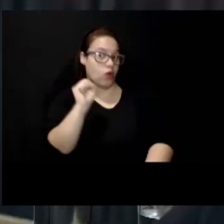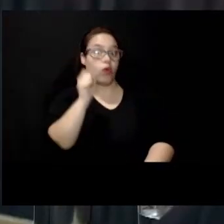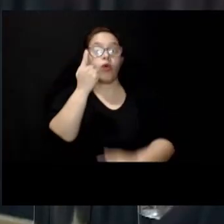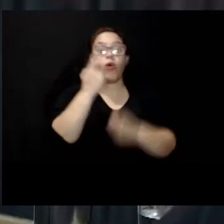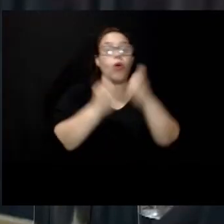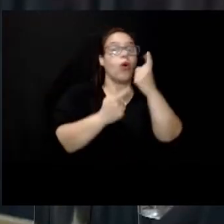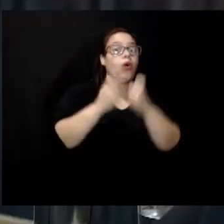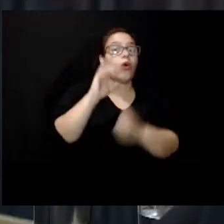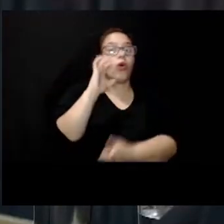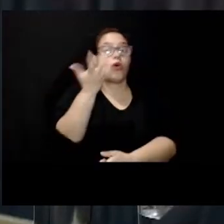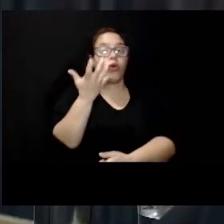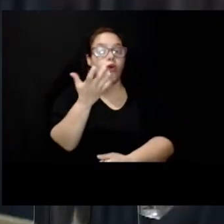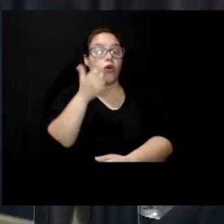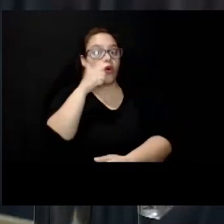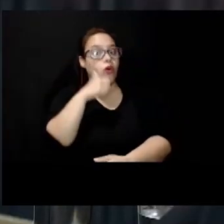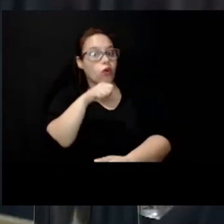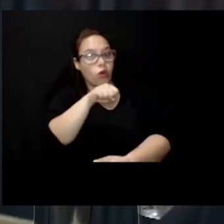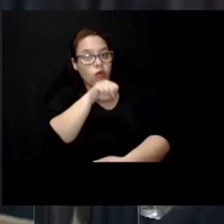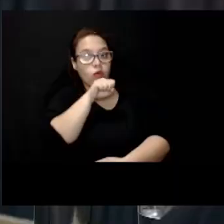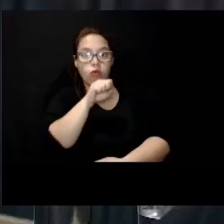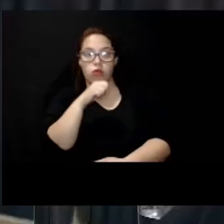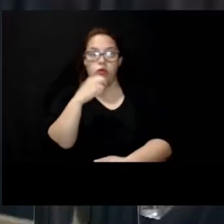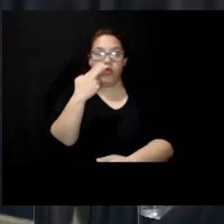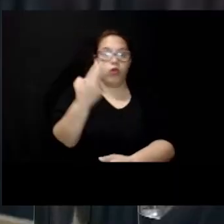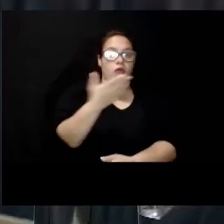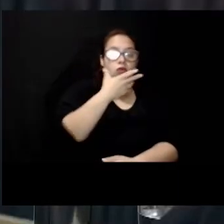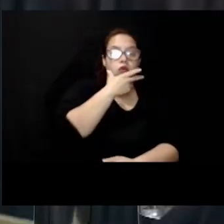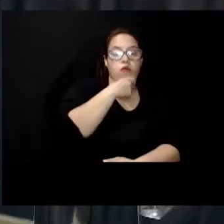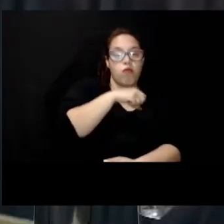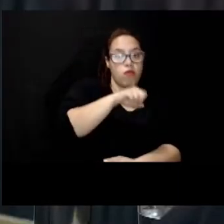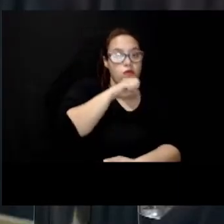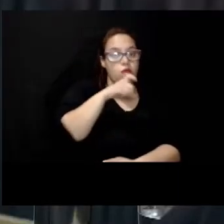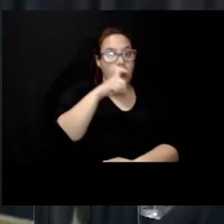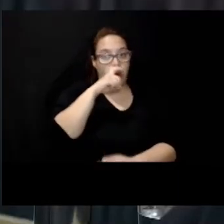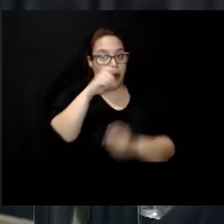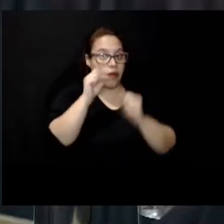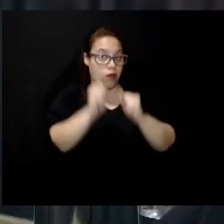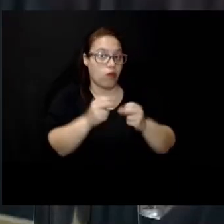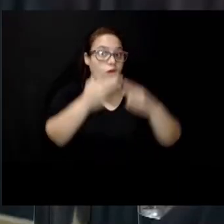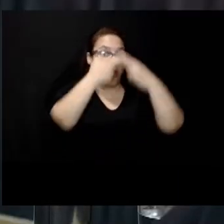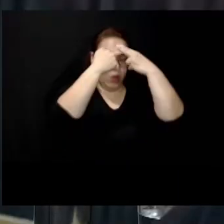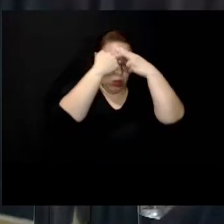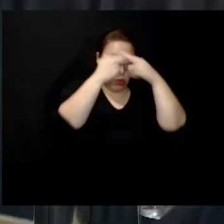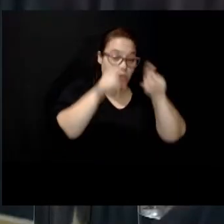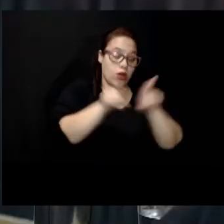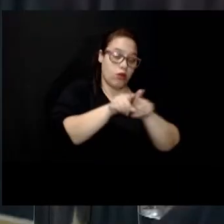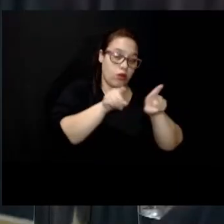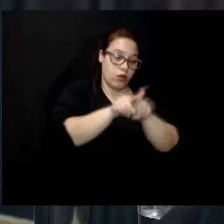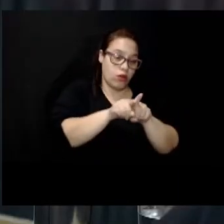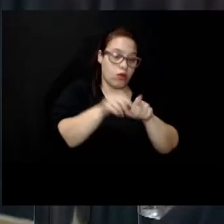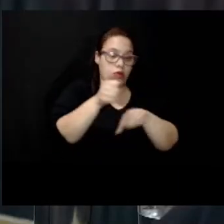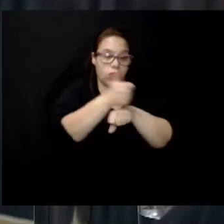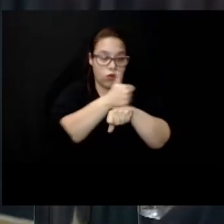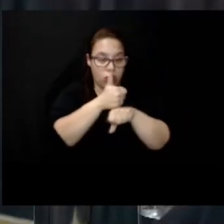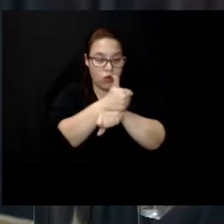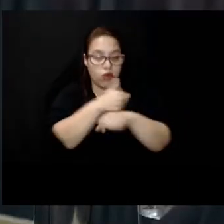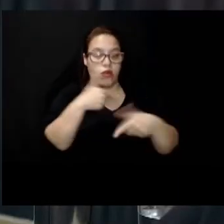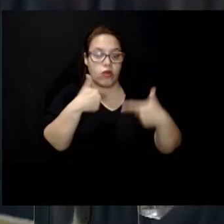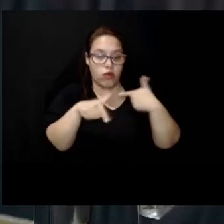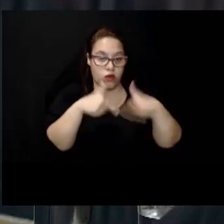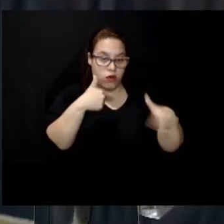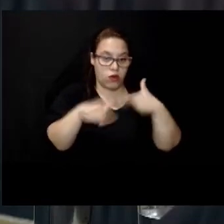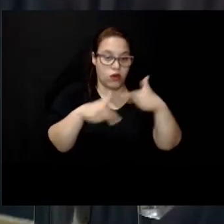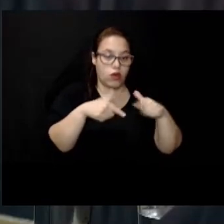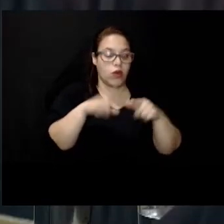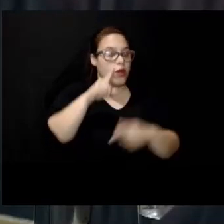com a minha mãe, com o meu pai. Isso também pode ser traumático. E para profissionais que trabalham em situações de